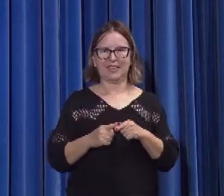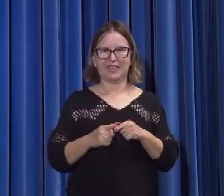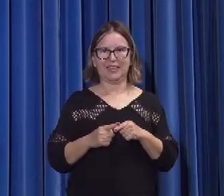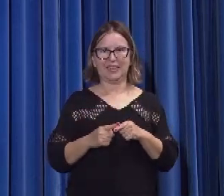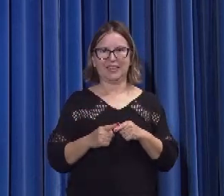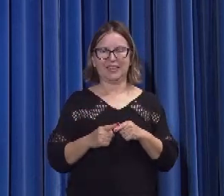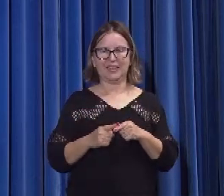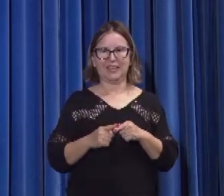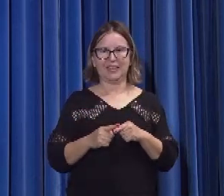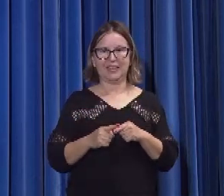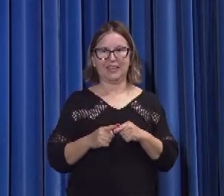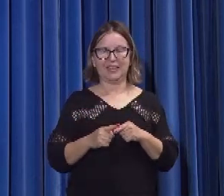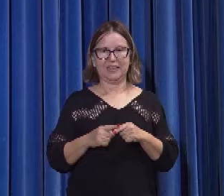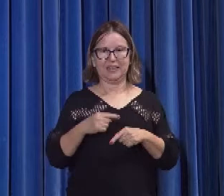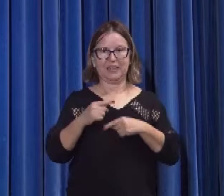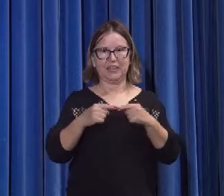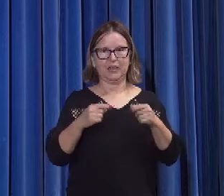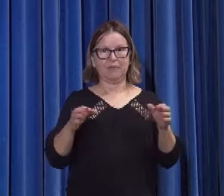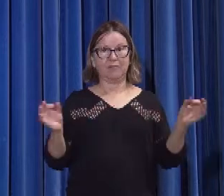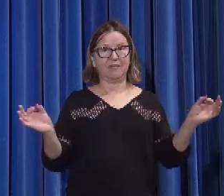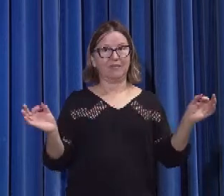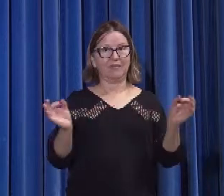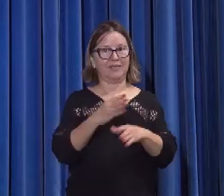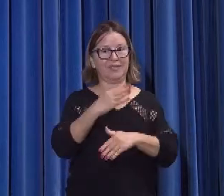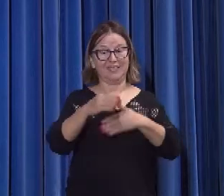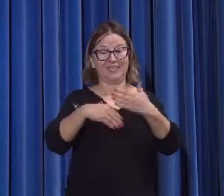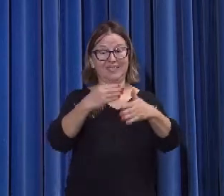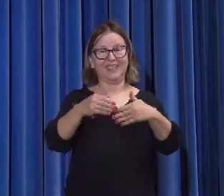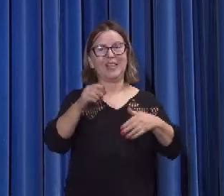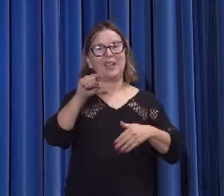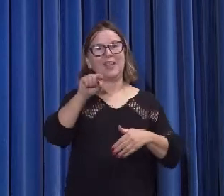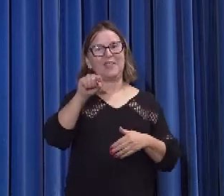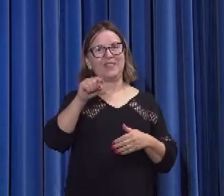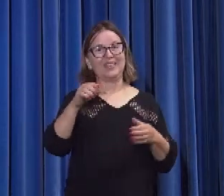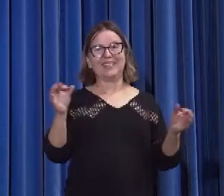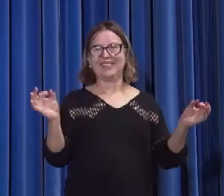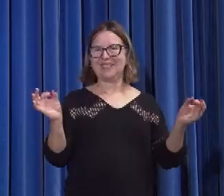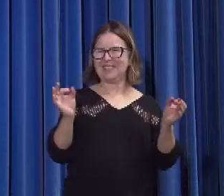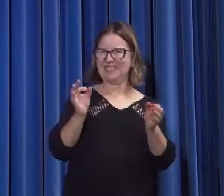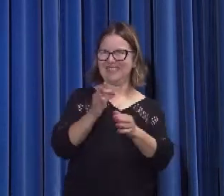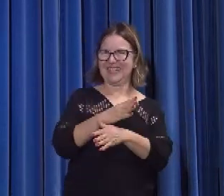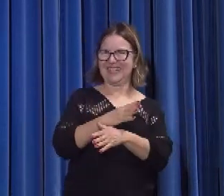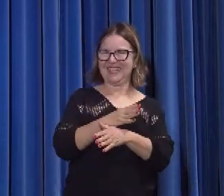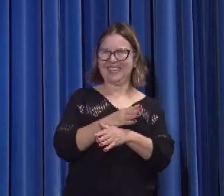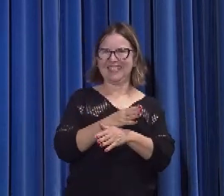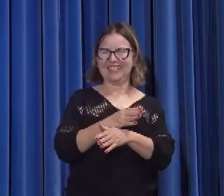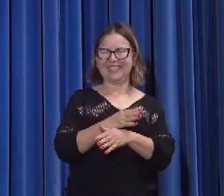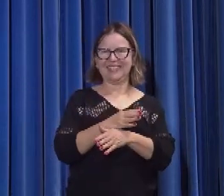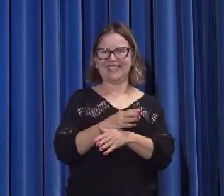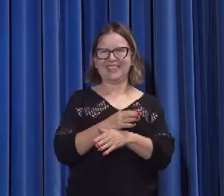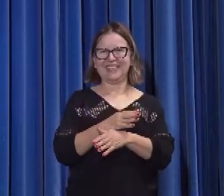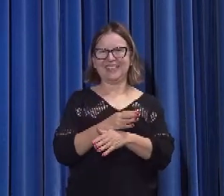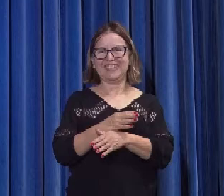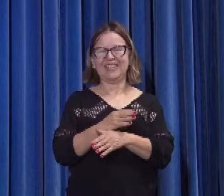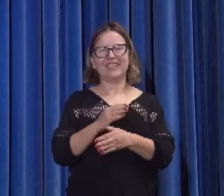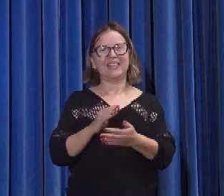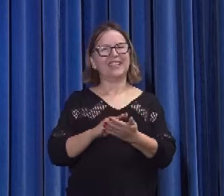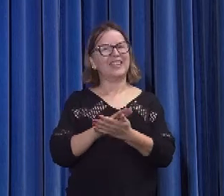plenamente desenvolvida, vocês serão maduros e completos, sem que nada lhes